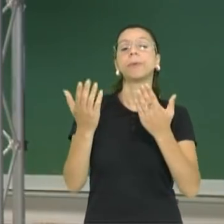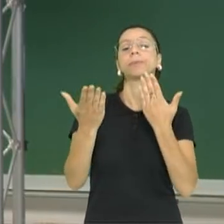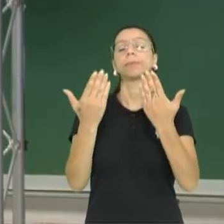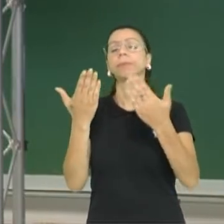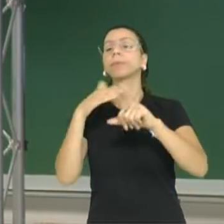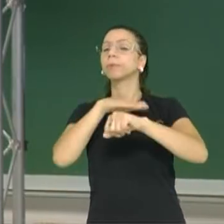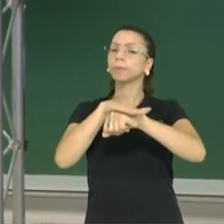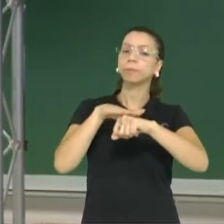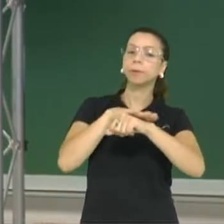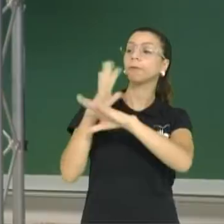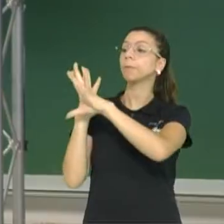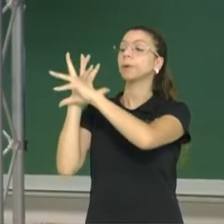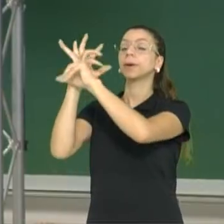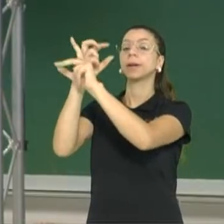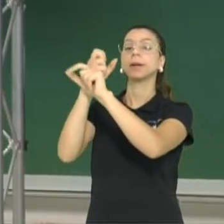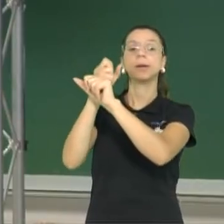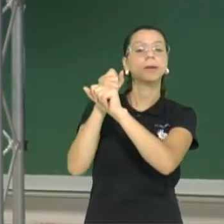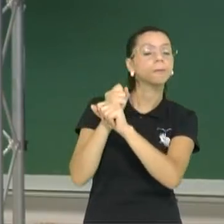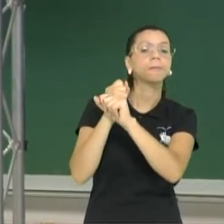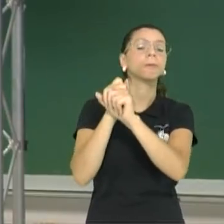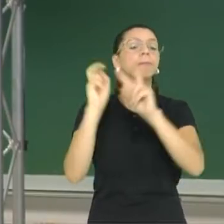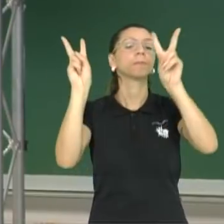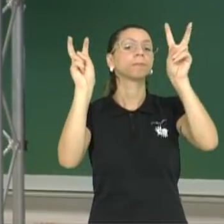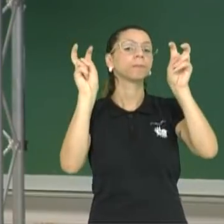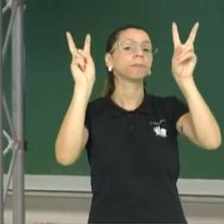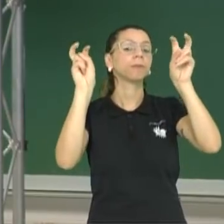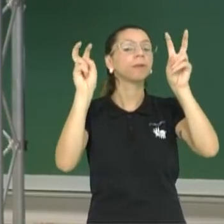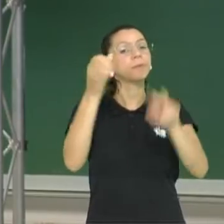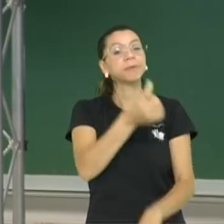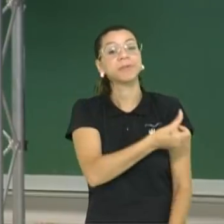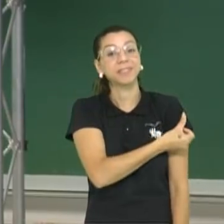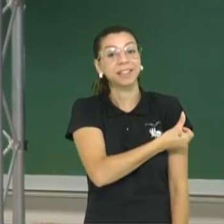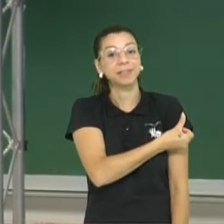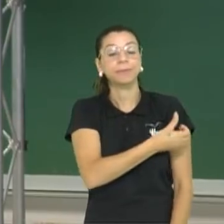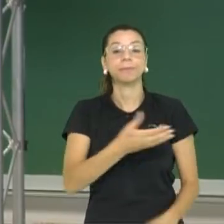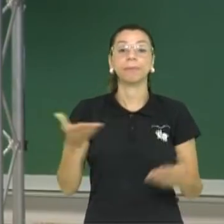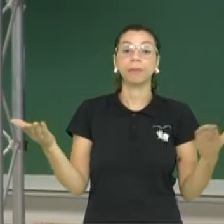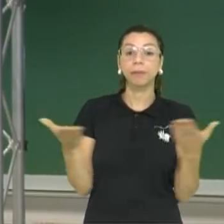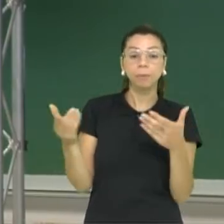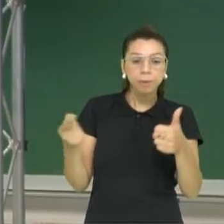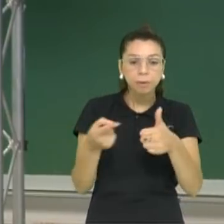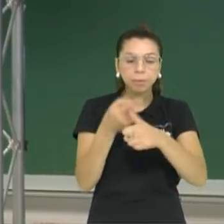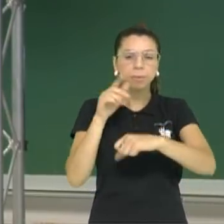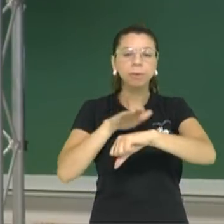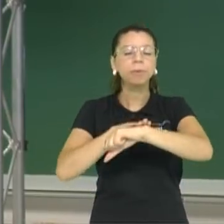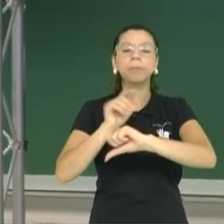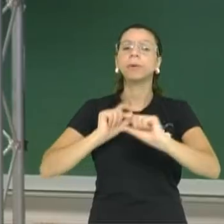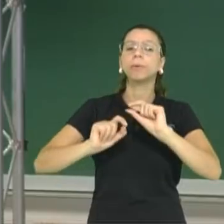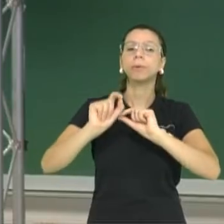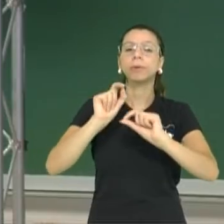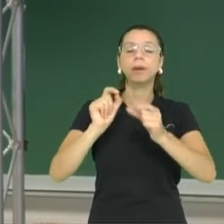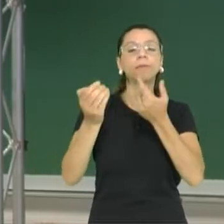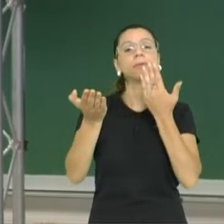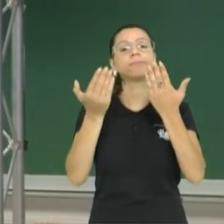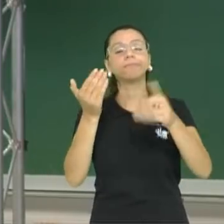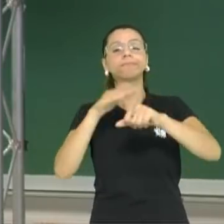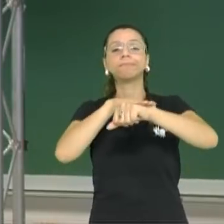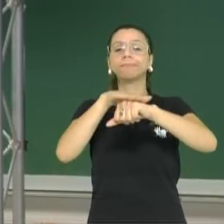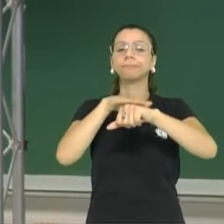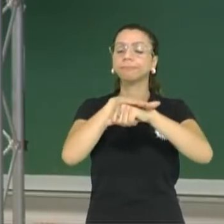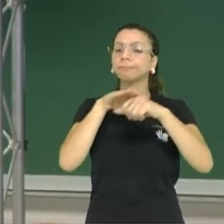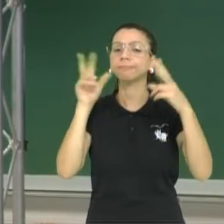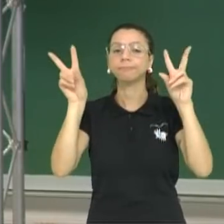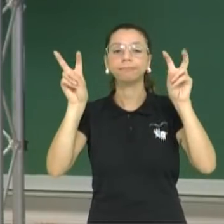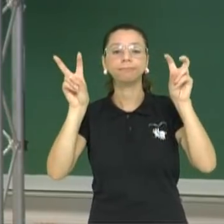nós vamos relembrar de assuntos do sexto ano. Então, nesse primeiro momento, nós vamos conversar de